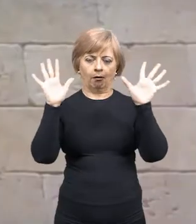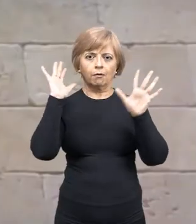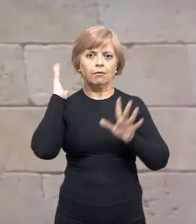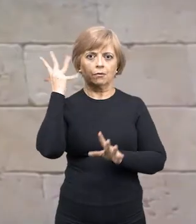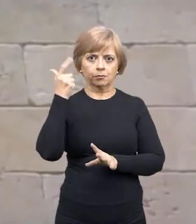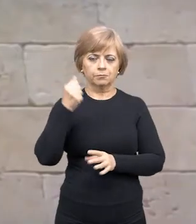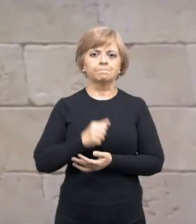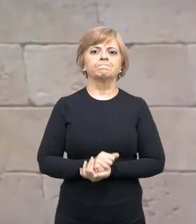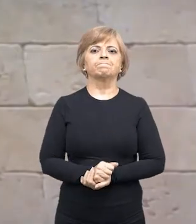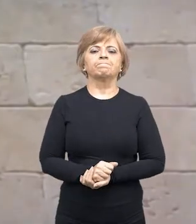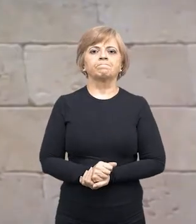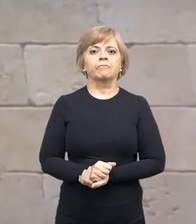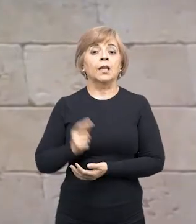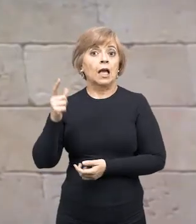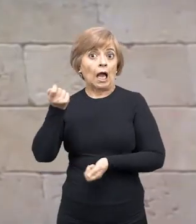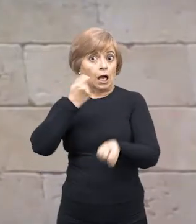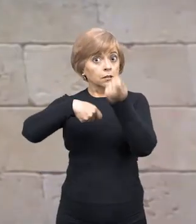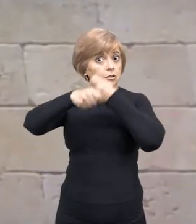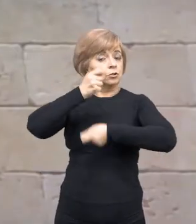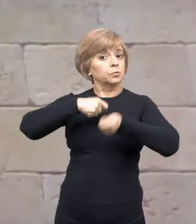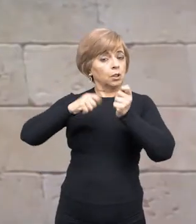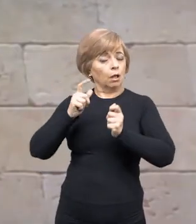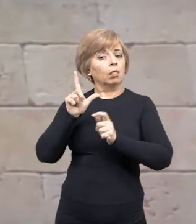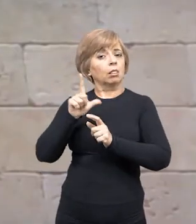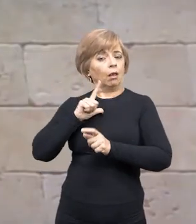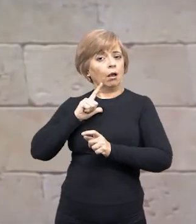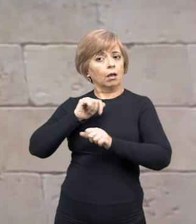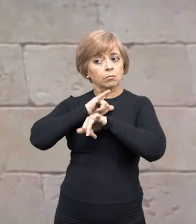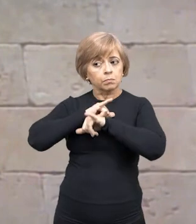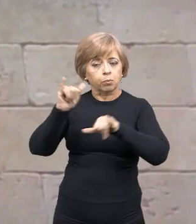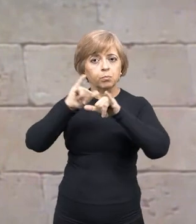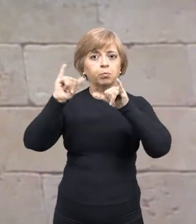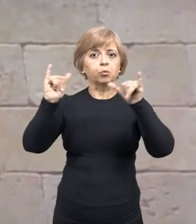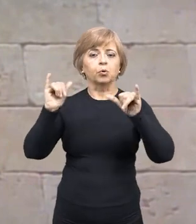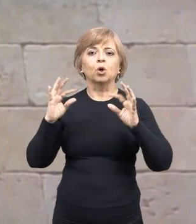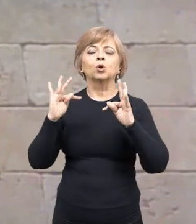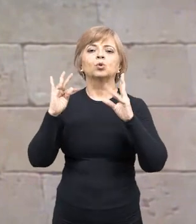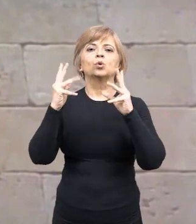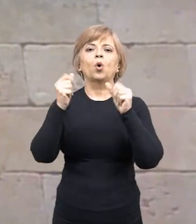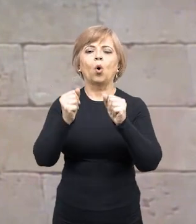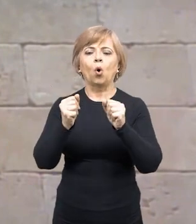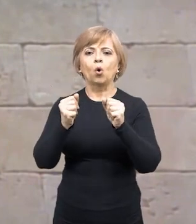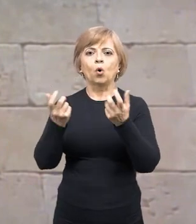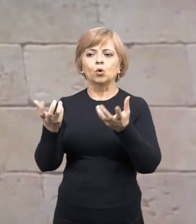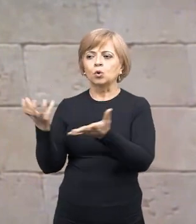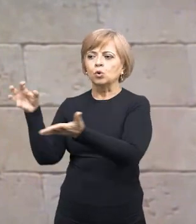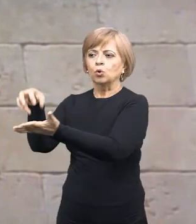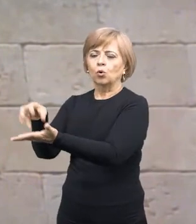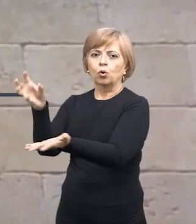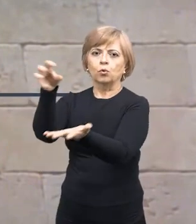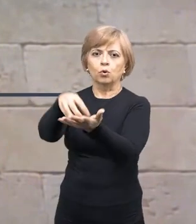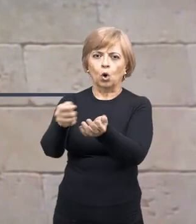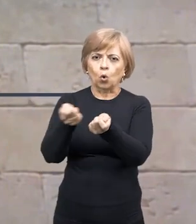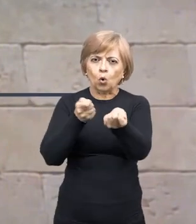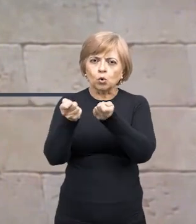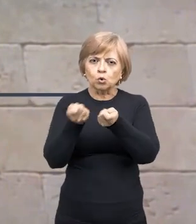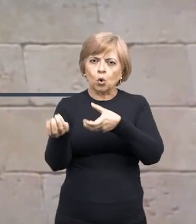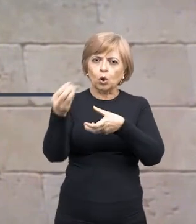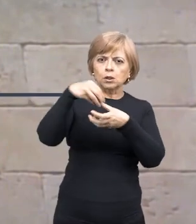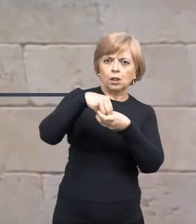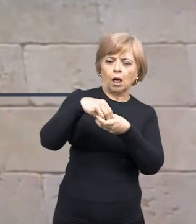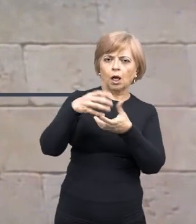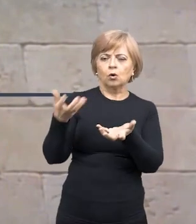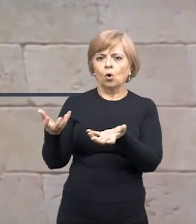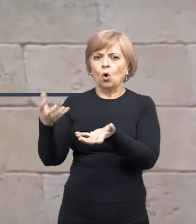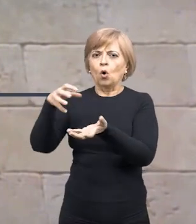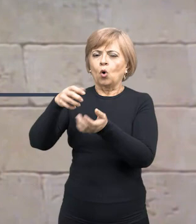gestão administrativa e demos publicidade ainda maior a todos os órgãos de controle interno, externo e a sociedade civil.